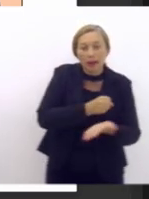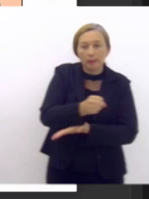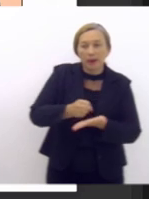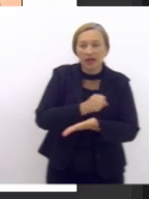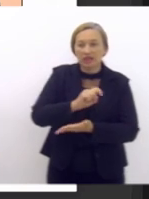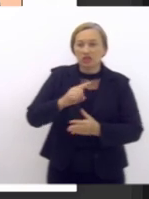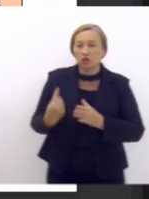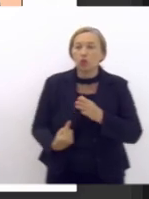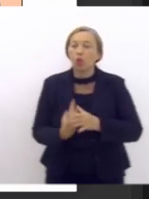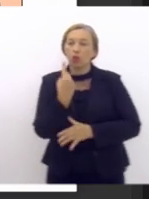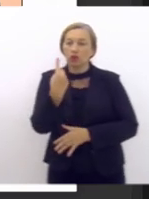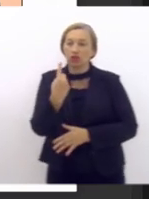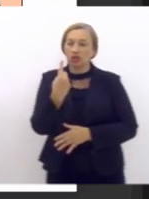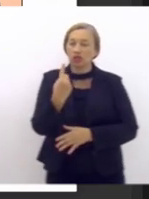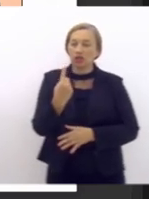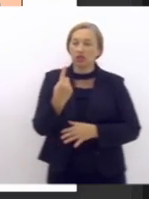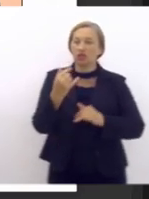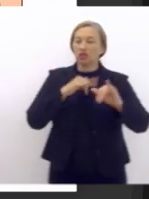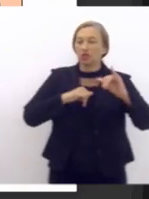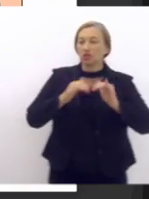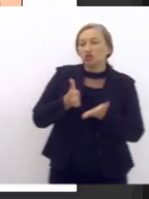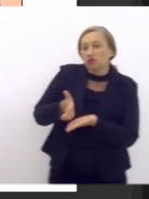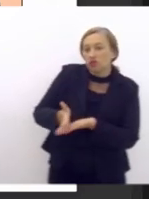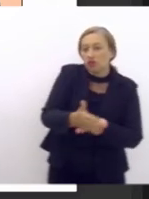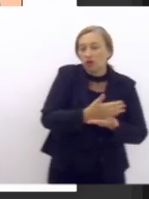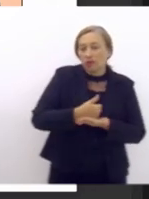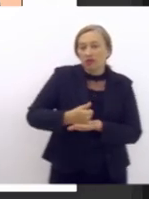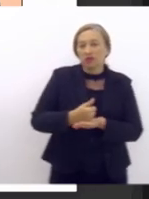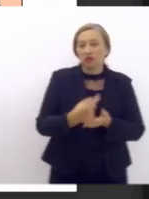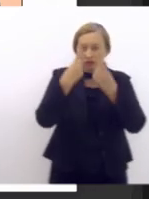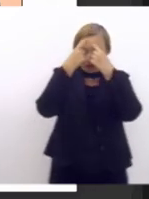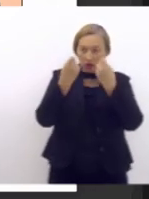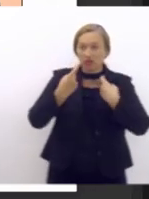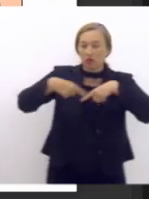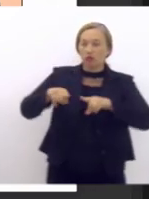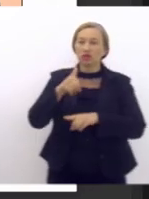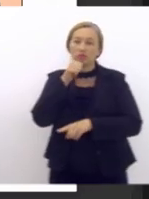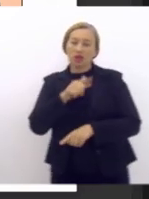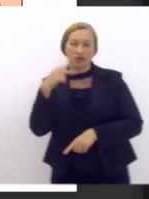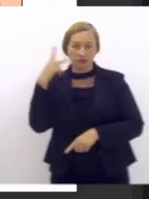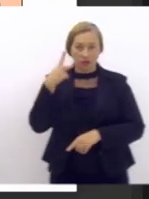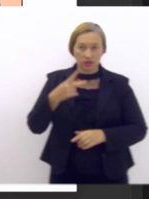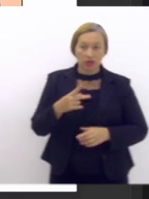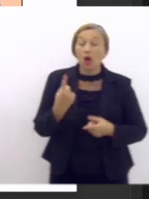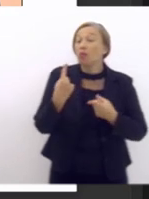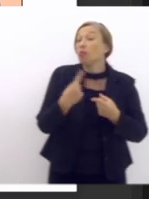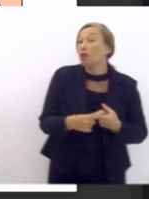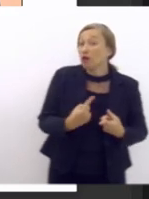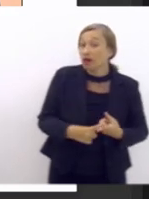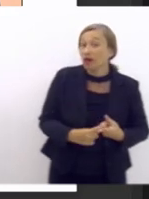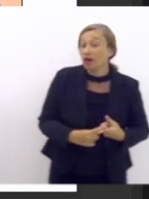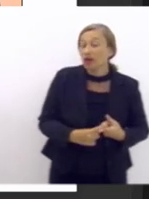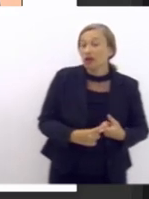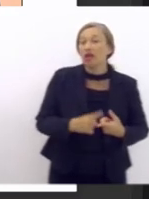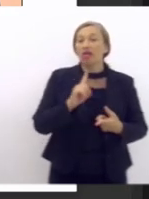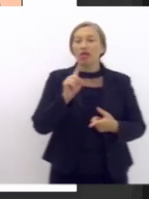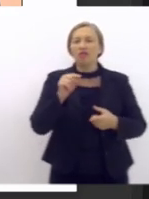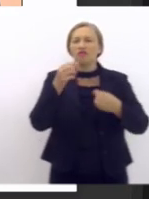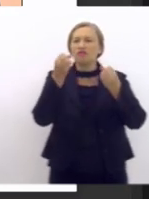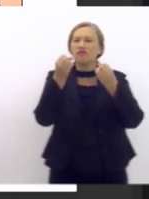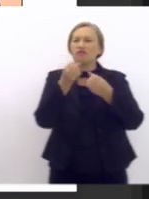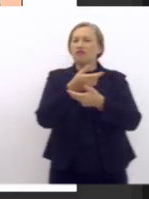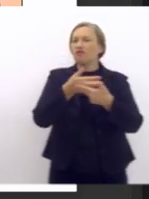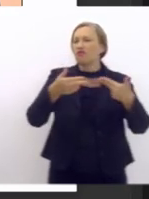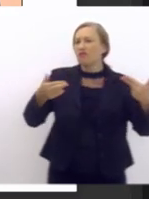de dados sobre violência política contra a mulher, das denúncias de violência política contra a mulher. Isso porque eram várias as